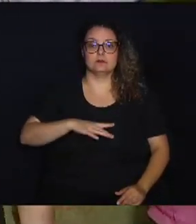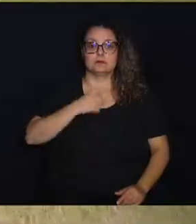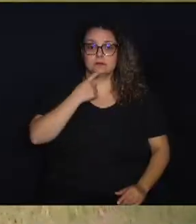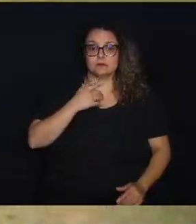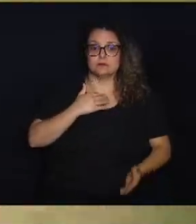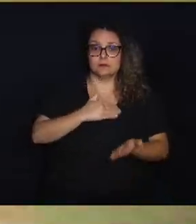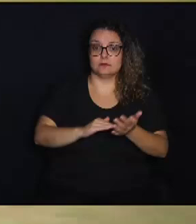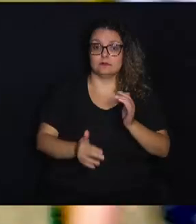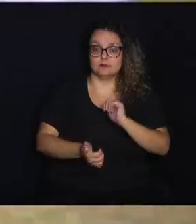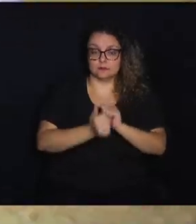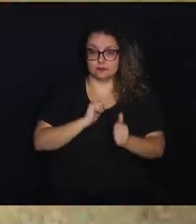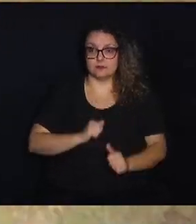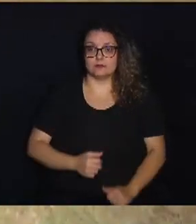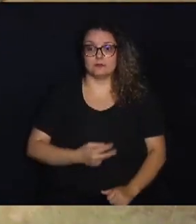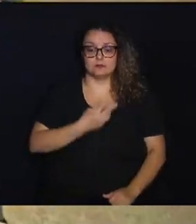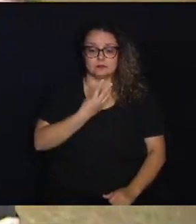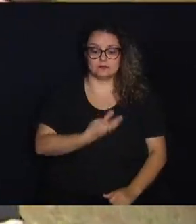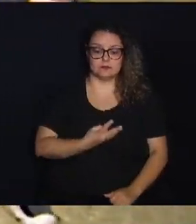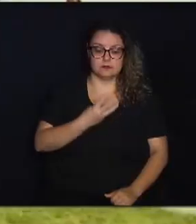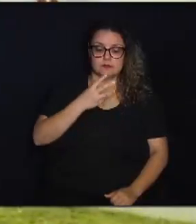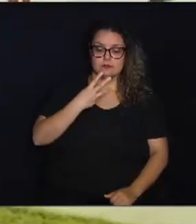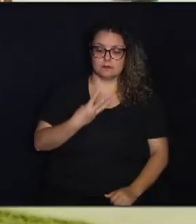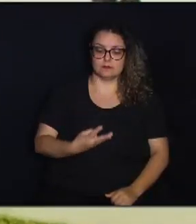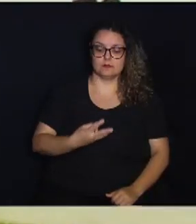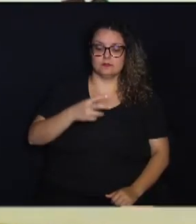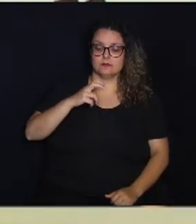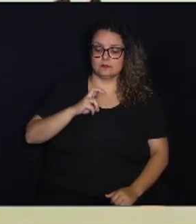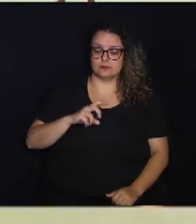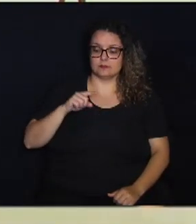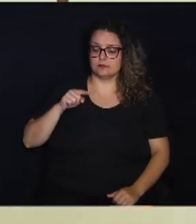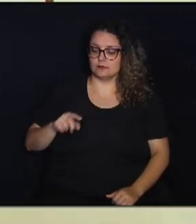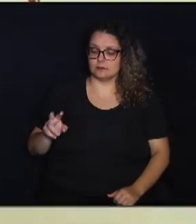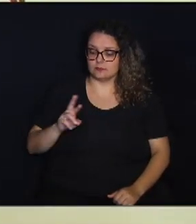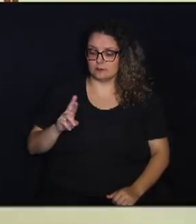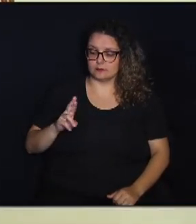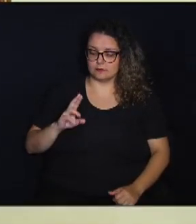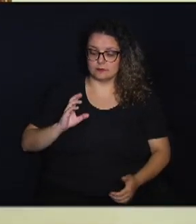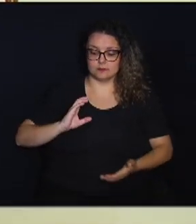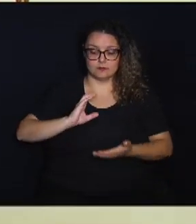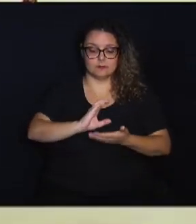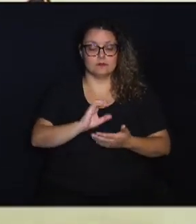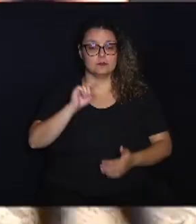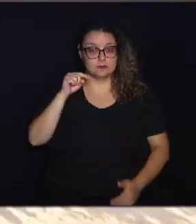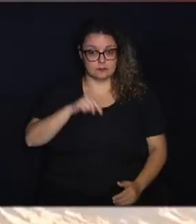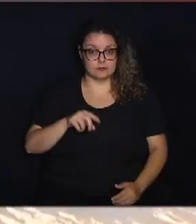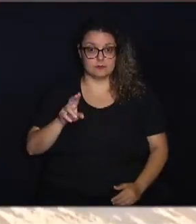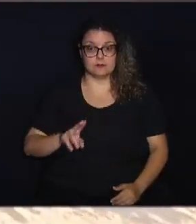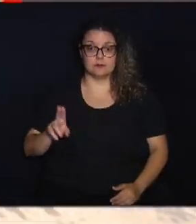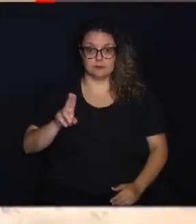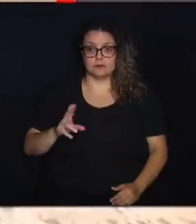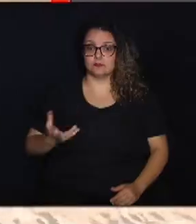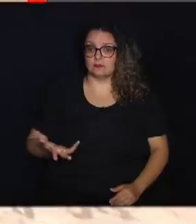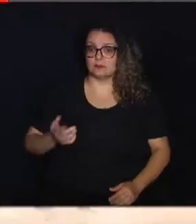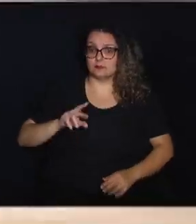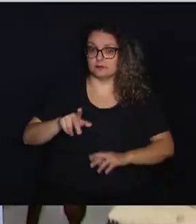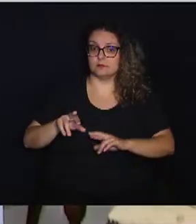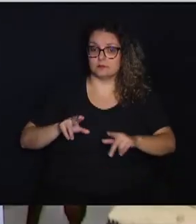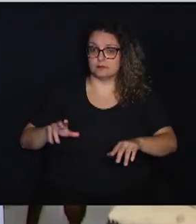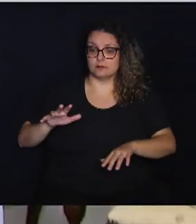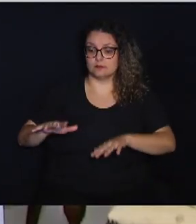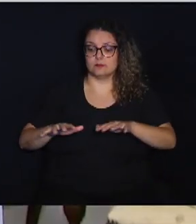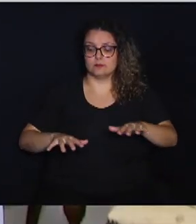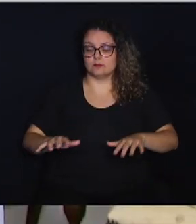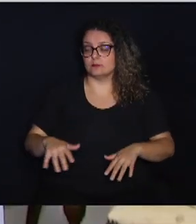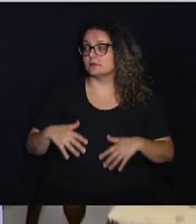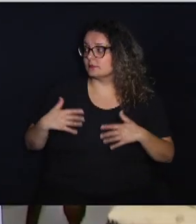Esportes foram destinados R$335 mil. O recurso será utilizado em diversas ações. Para